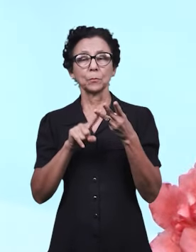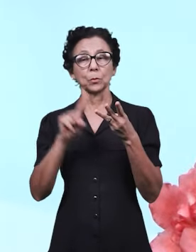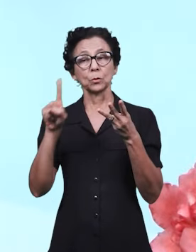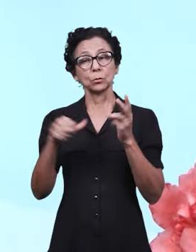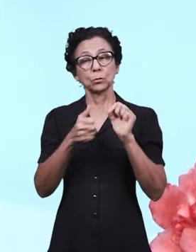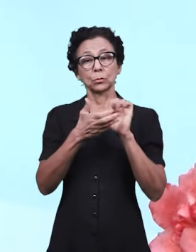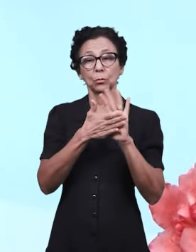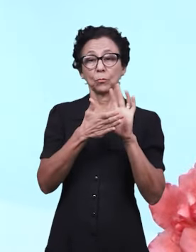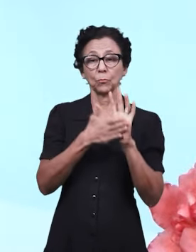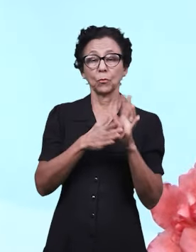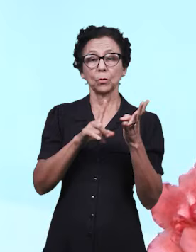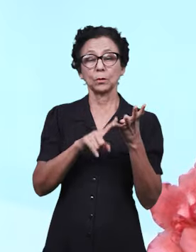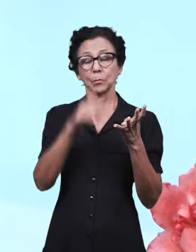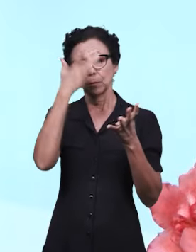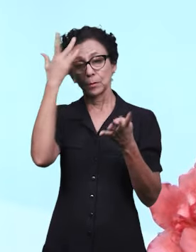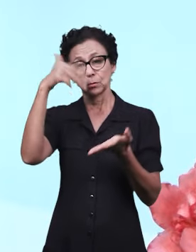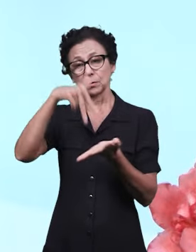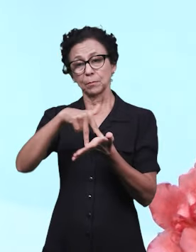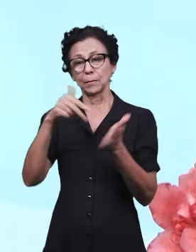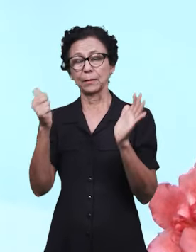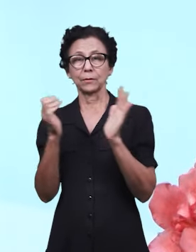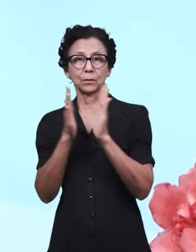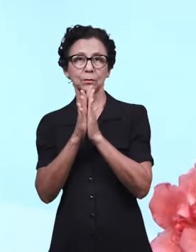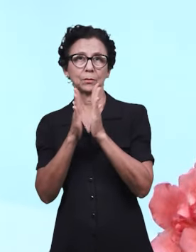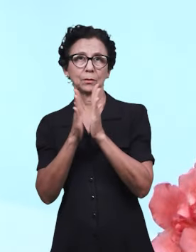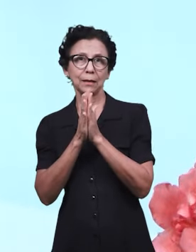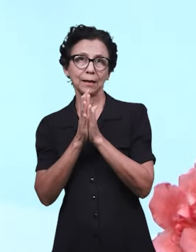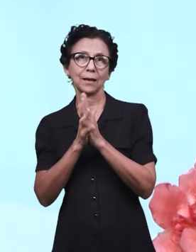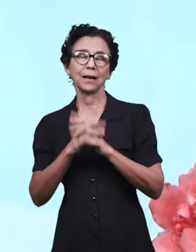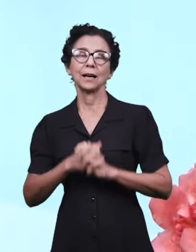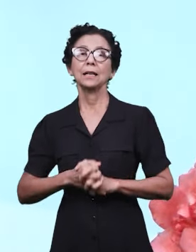que vai vir uma glorificação, que nós vamos ter ali um